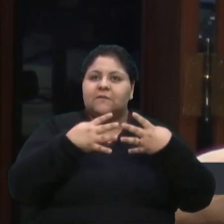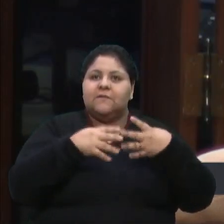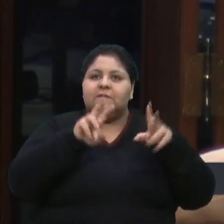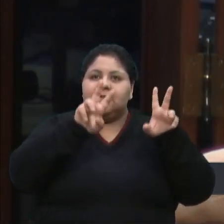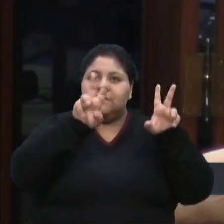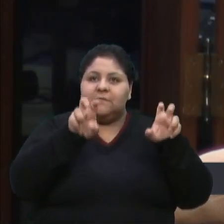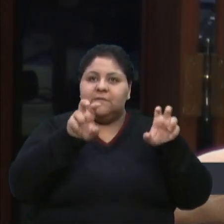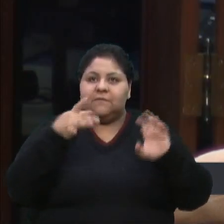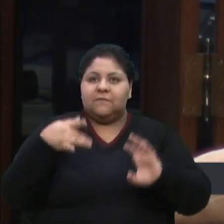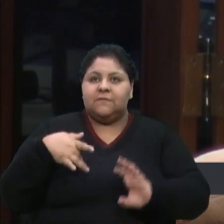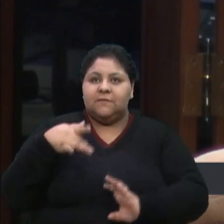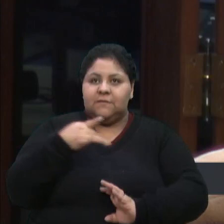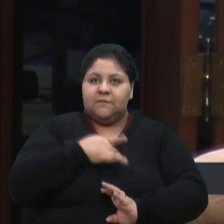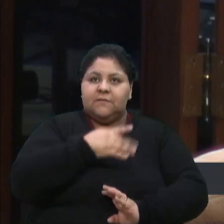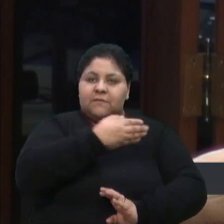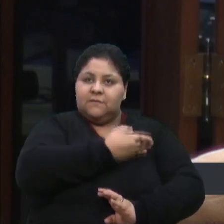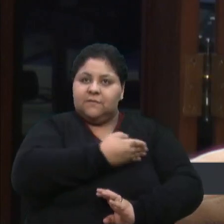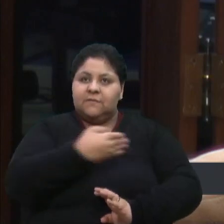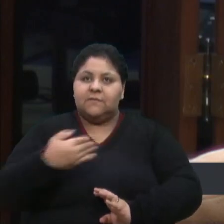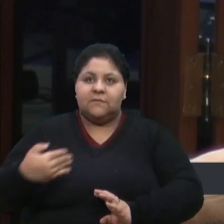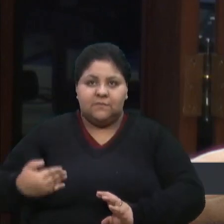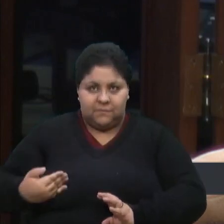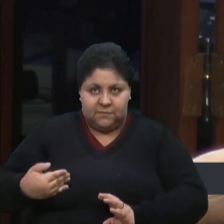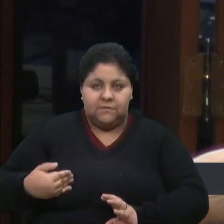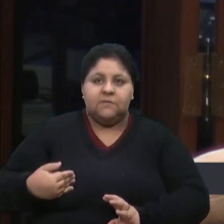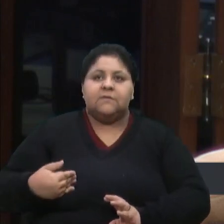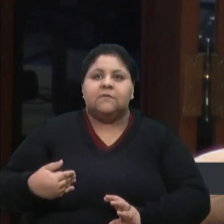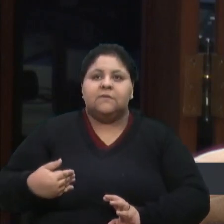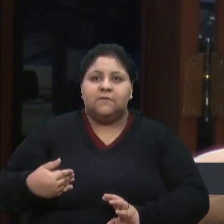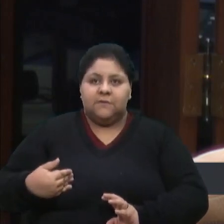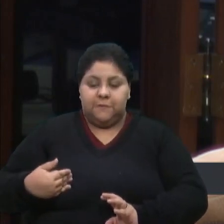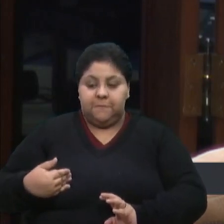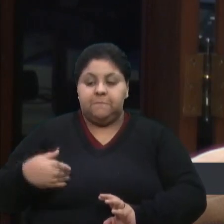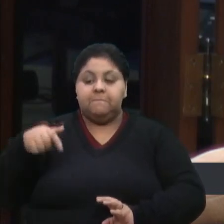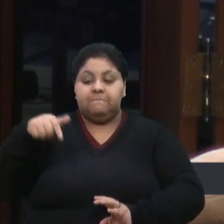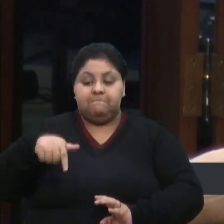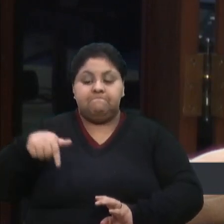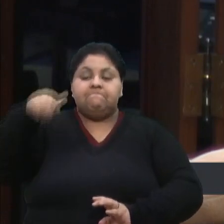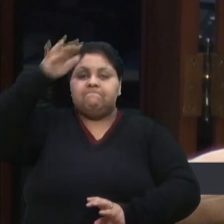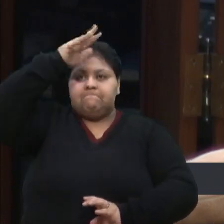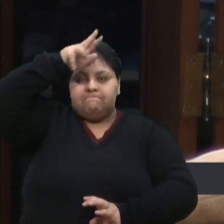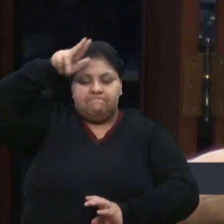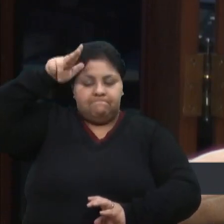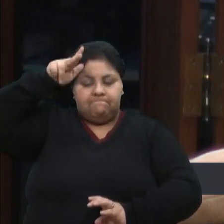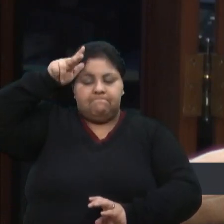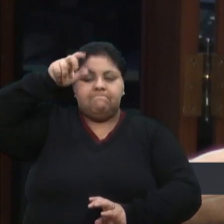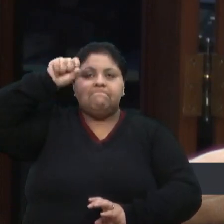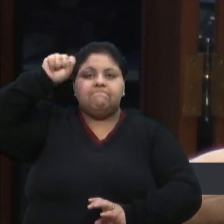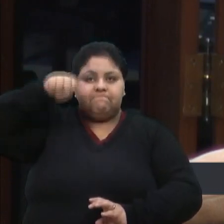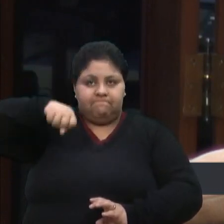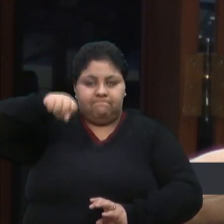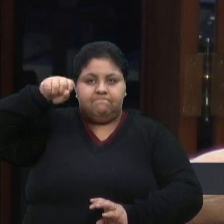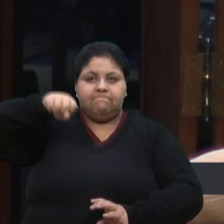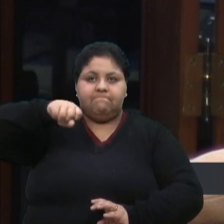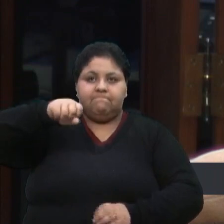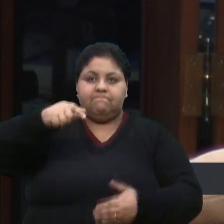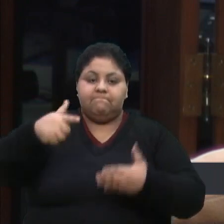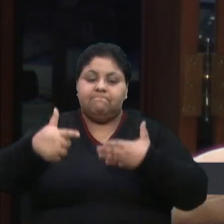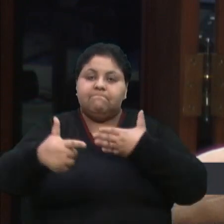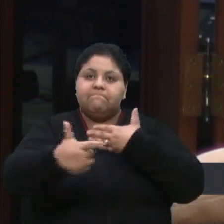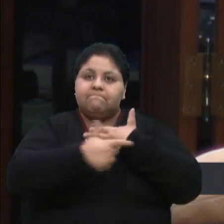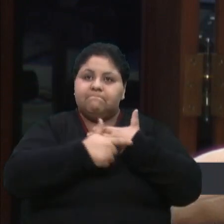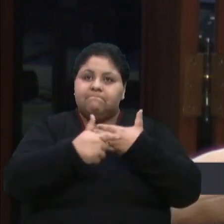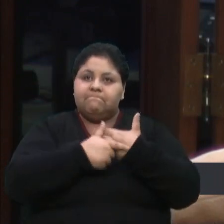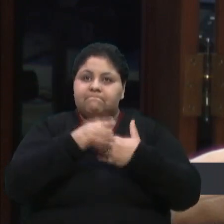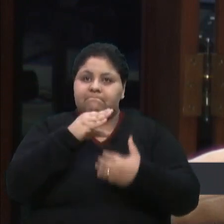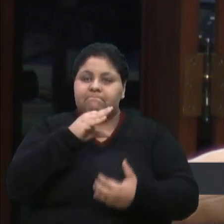da saúde pública, para o assunto da saúde do nosso município, e é exatamente esse o papel da CPI,